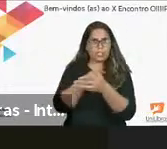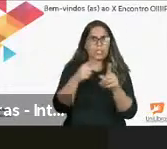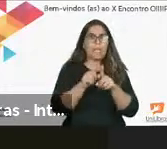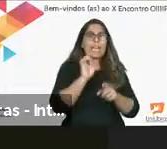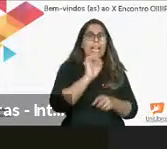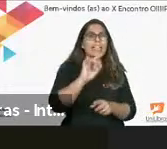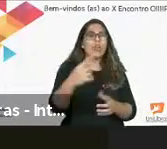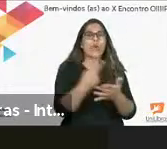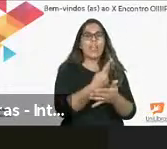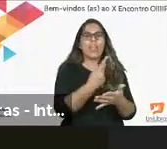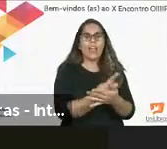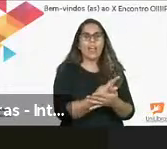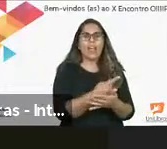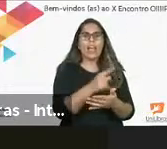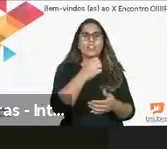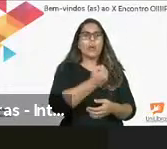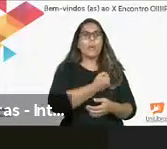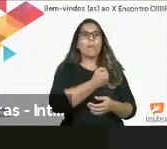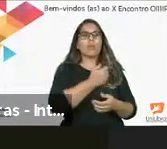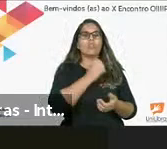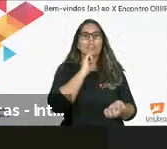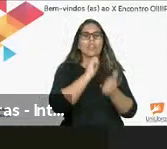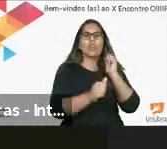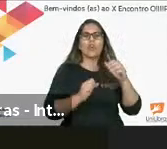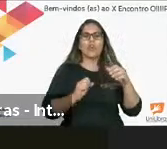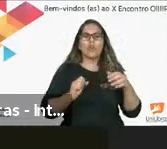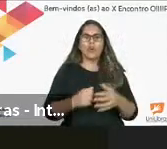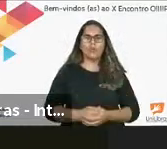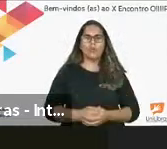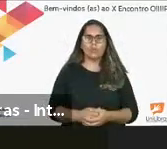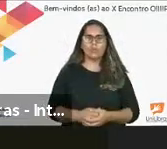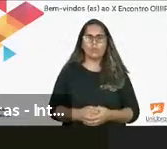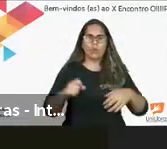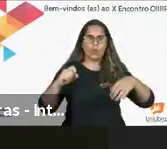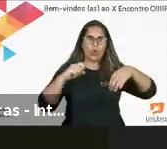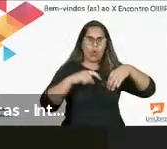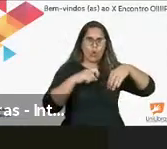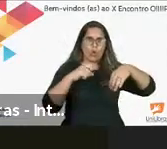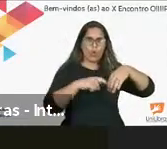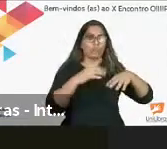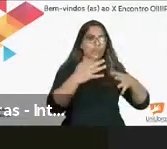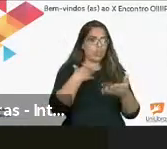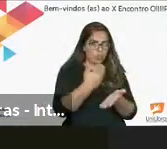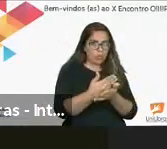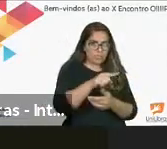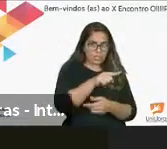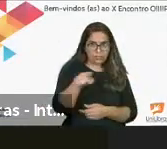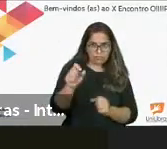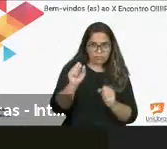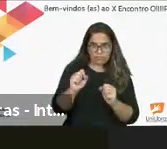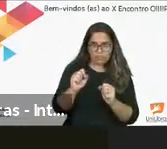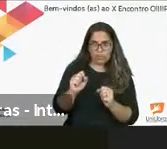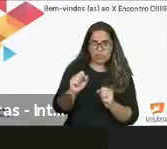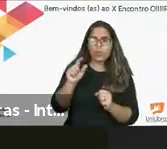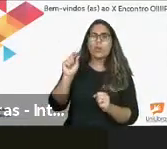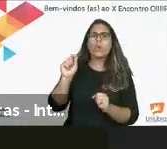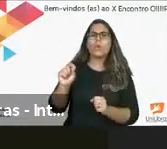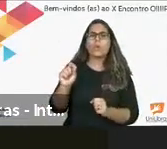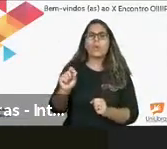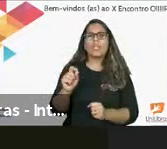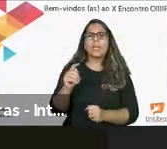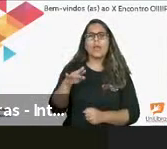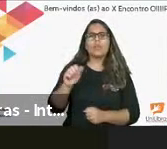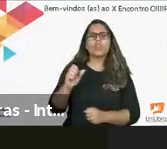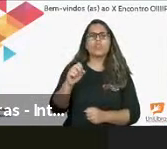a gente pontua como um gol. Aí eu vou começar, aí perguntou aos agricultores, o que é a maiêutica